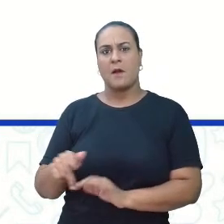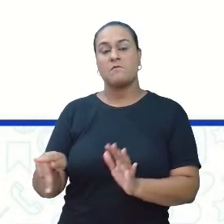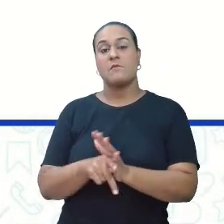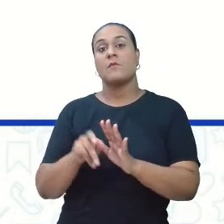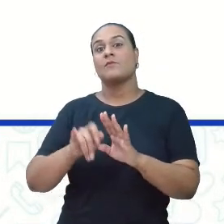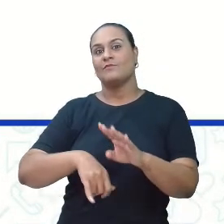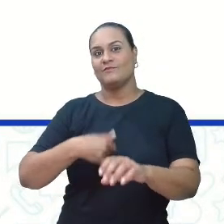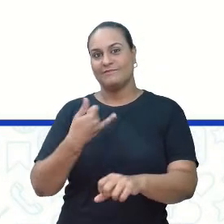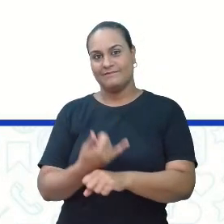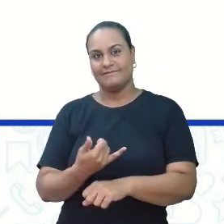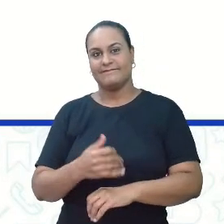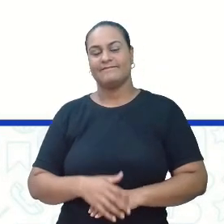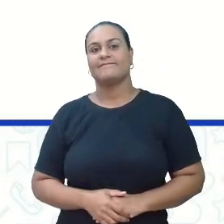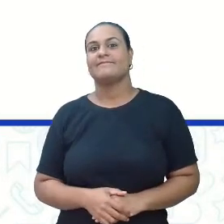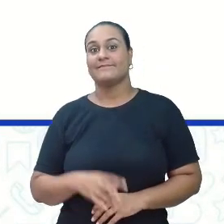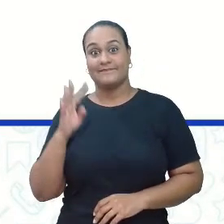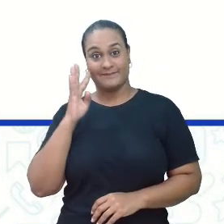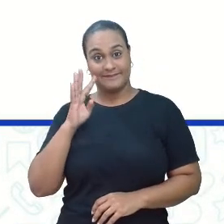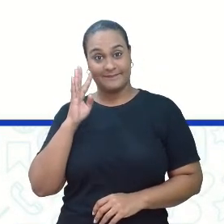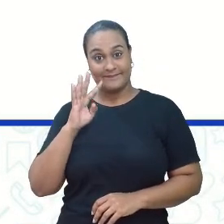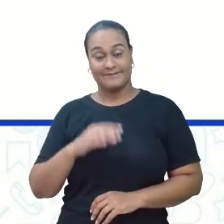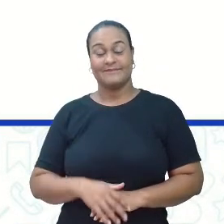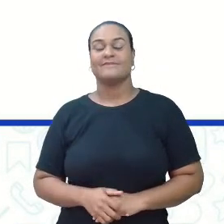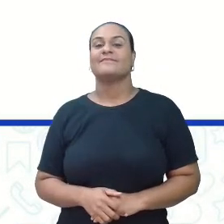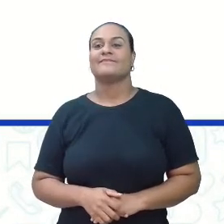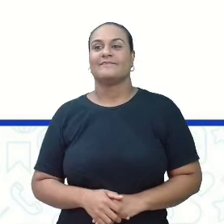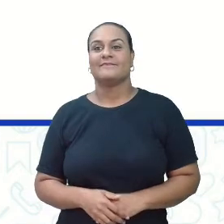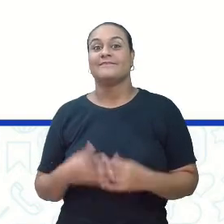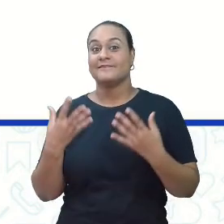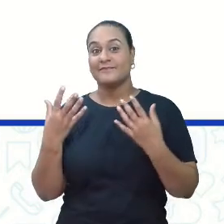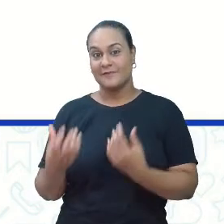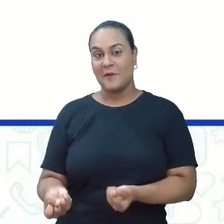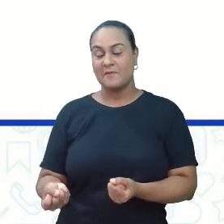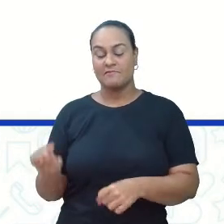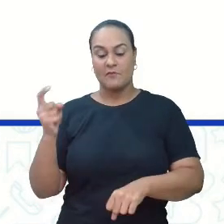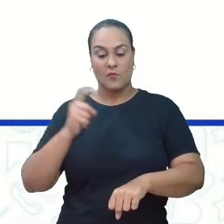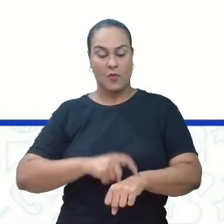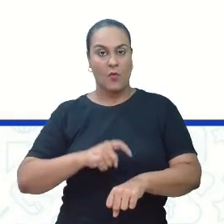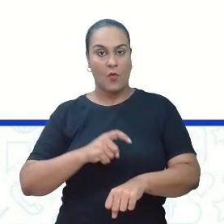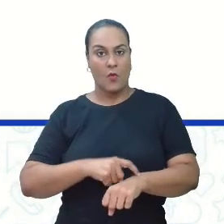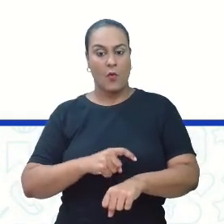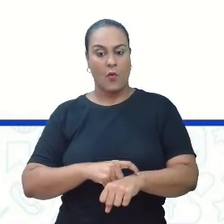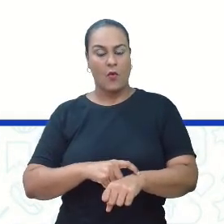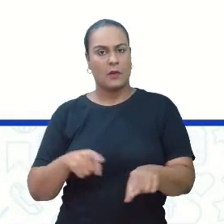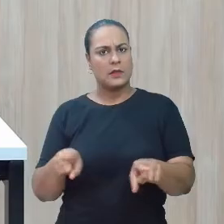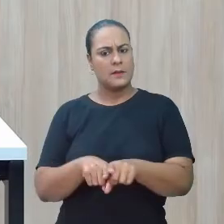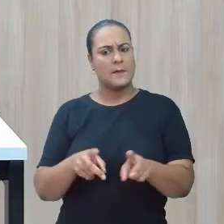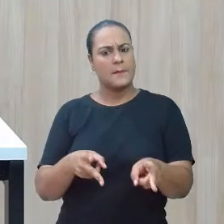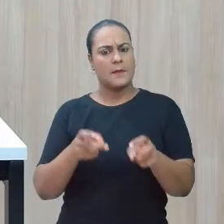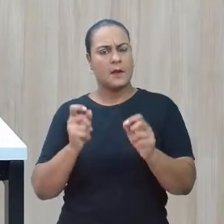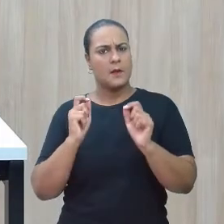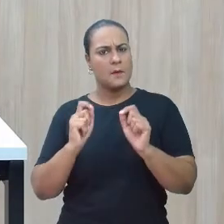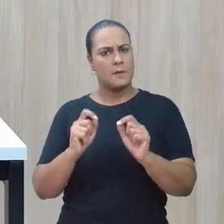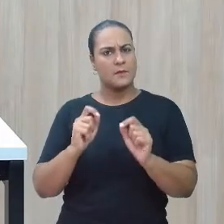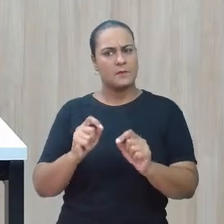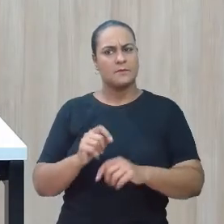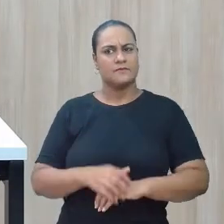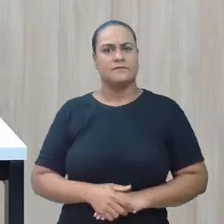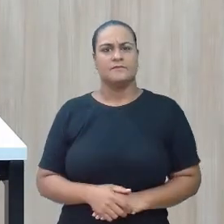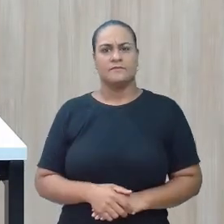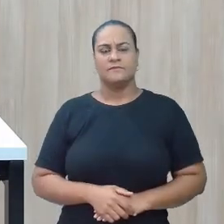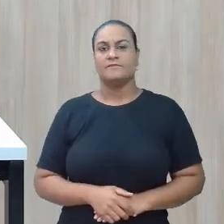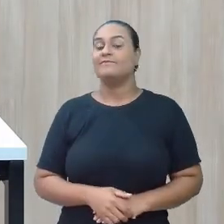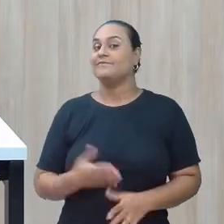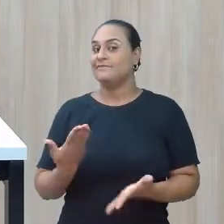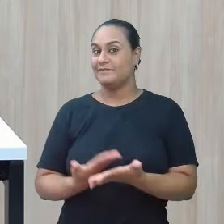isso, pessoal? Legal, não é? Então, vamos lá. É hora da gente também perceber que